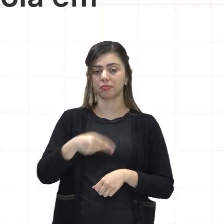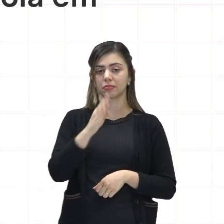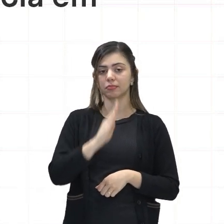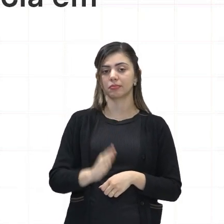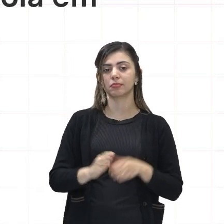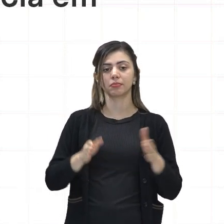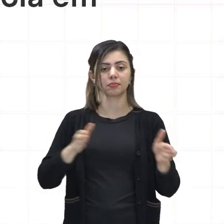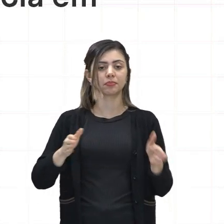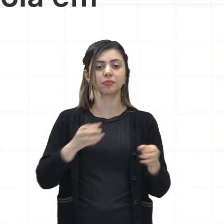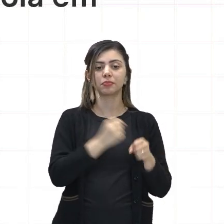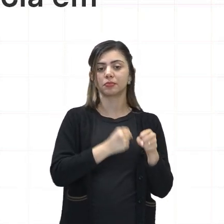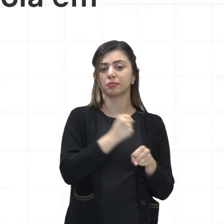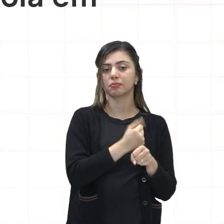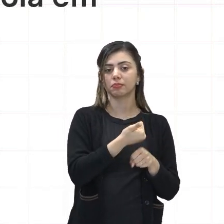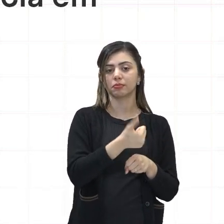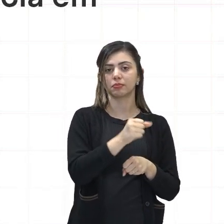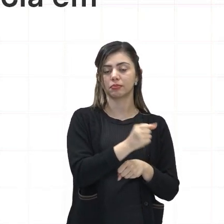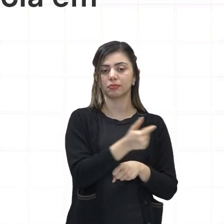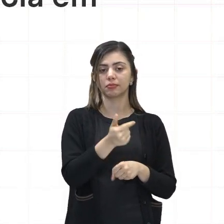1822 a